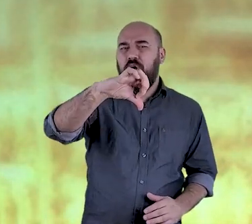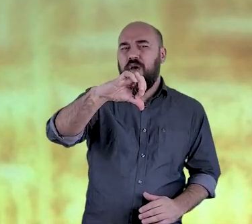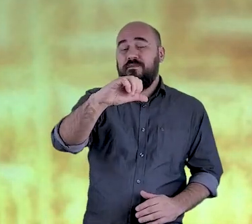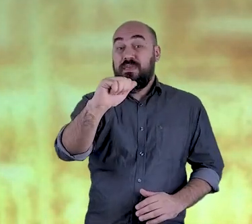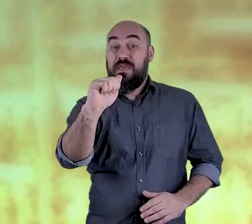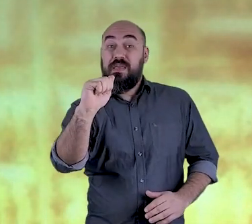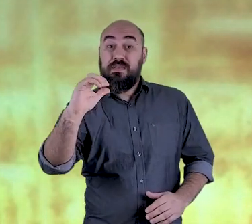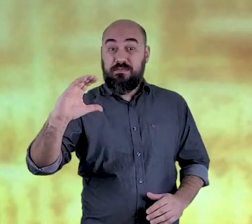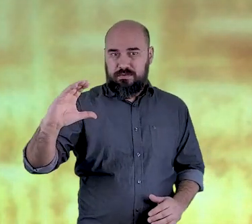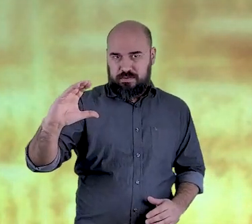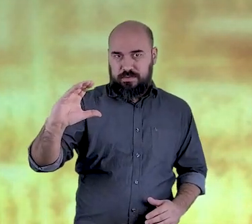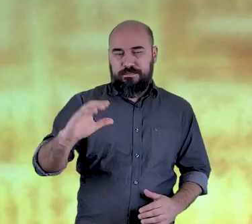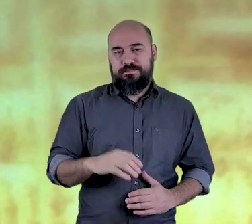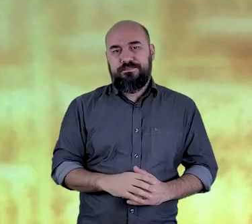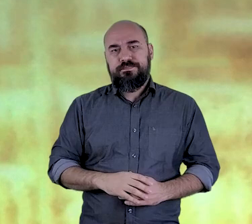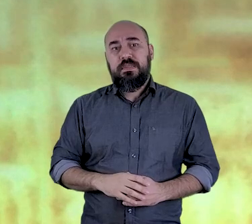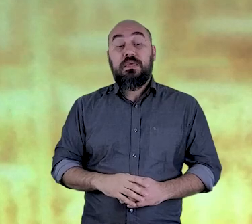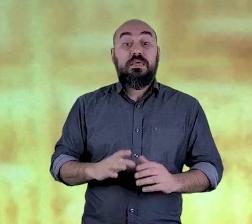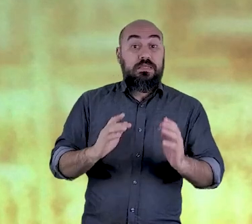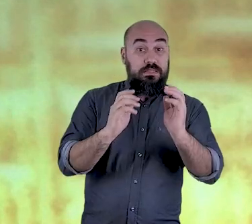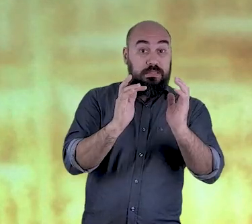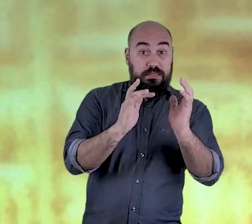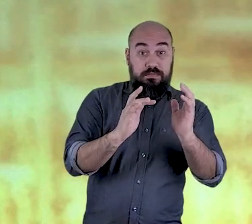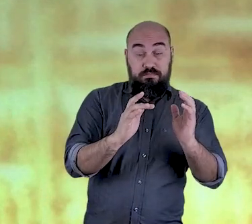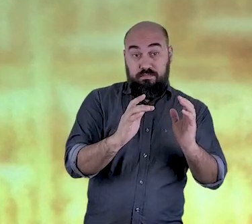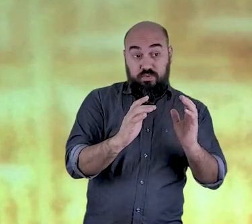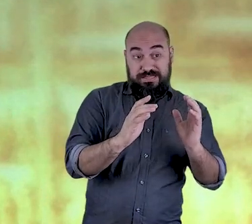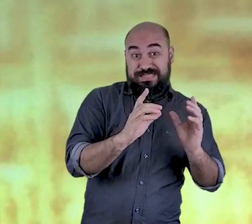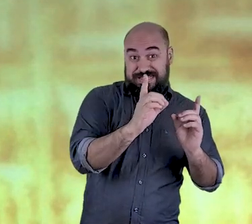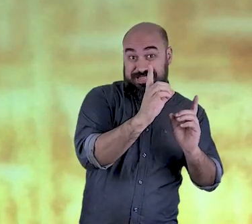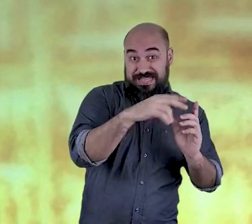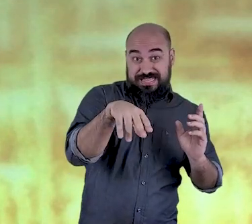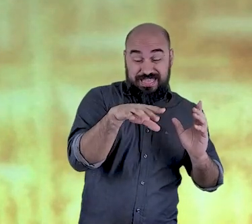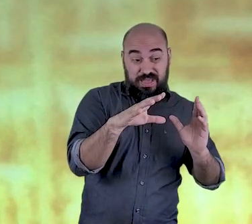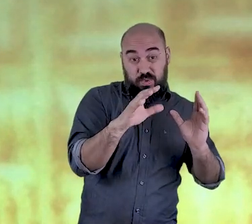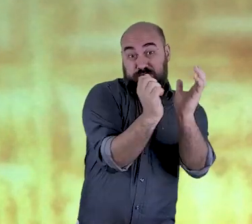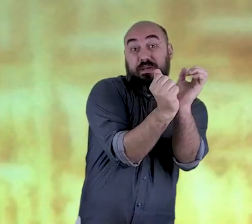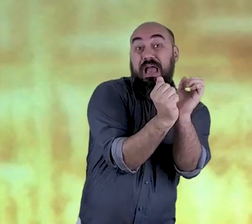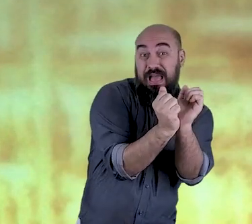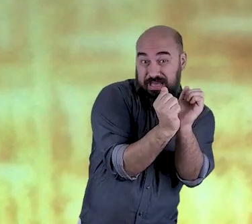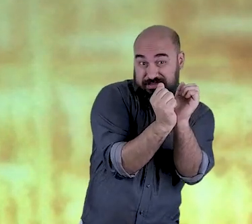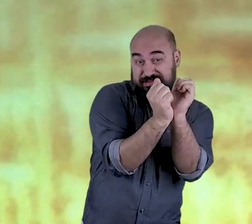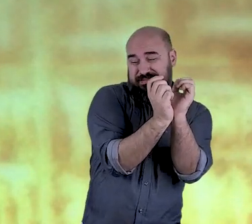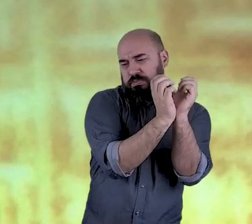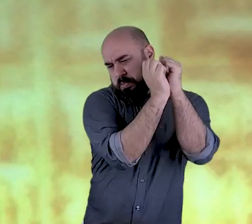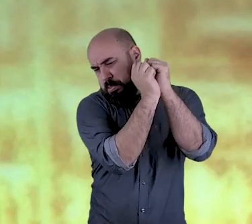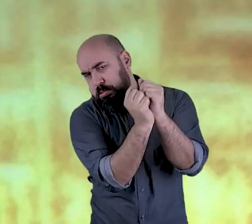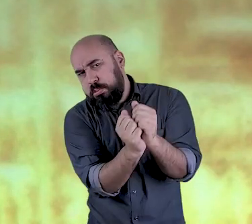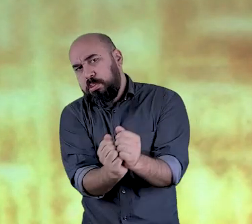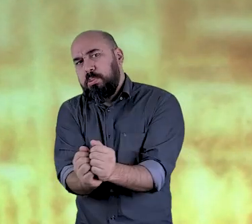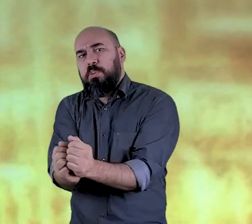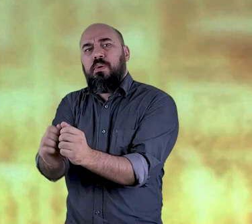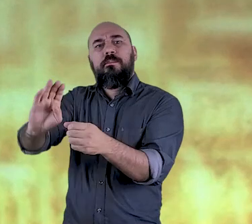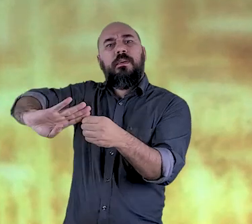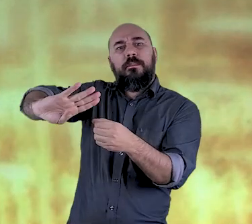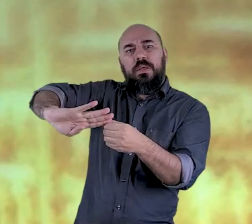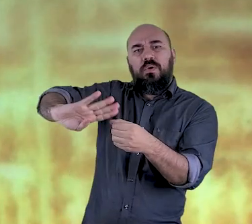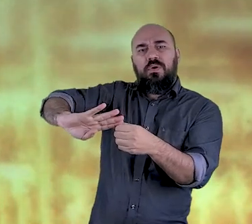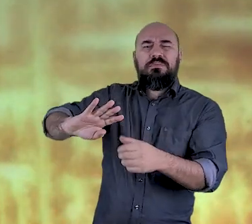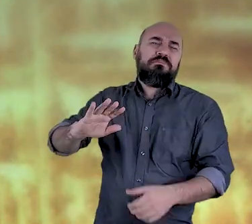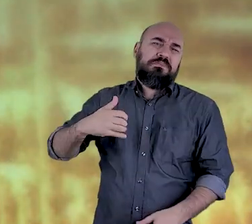levado Prisioneiro pelos babilônios em 605 mais ou menos antes de Cristo quando ele tinha